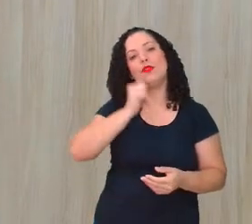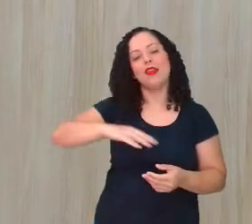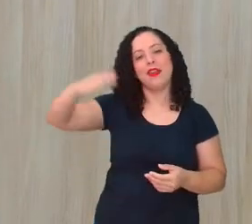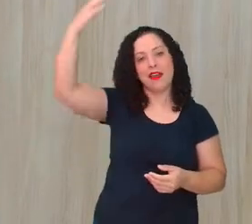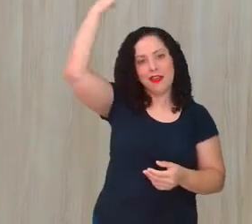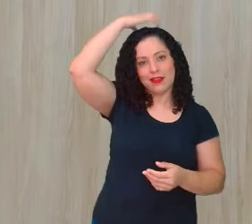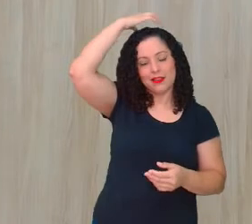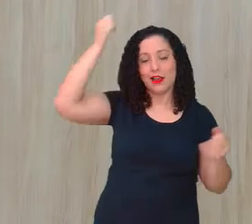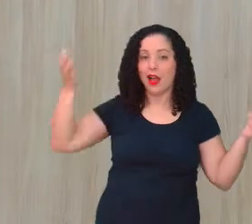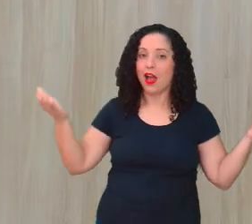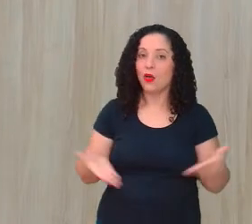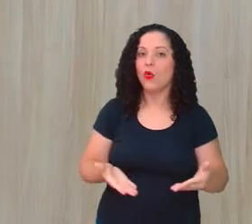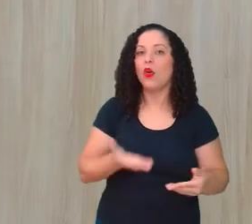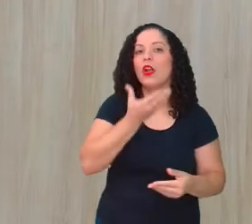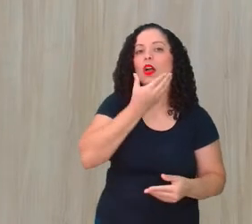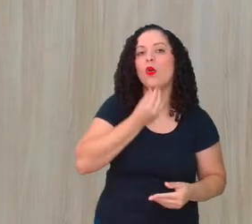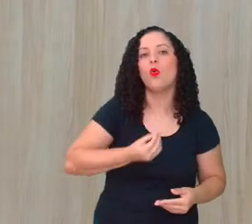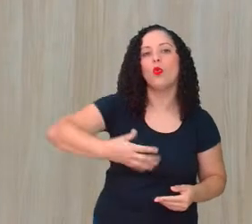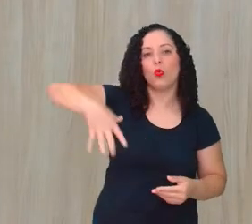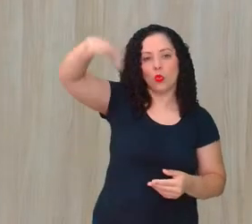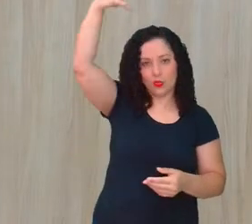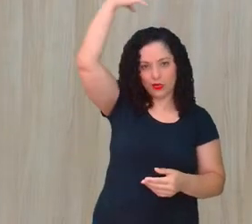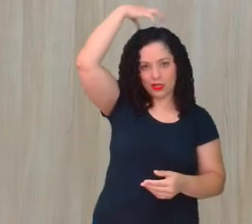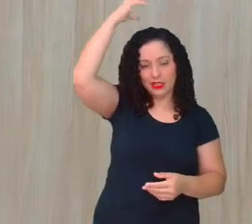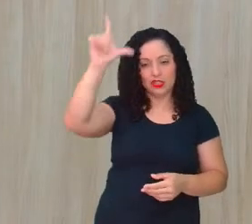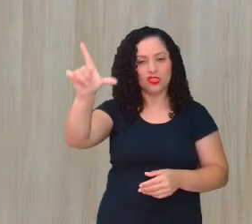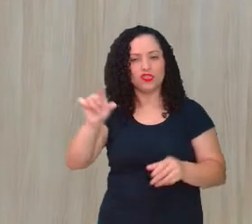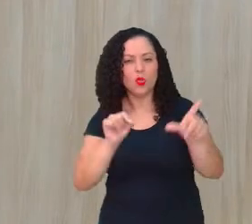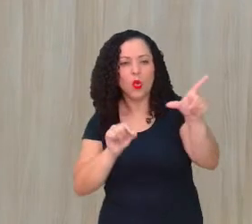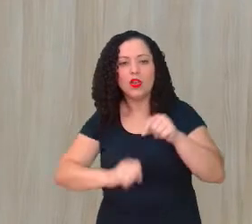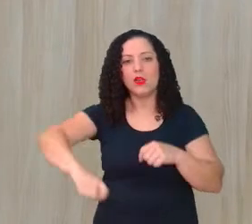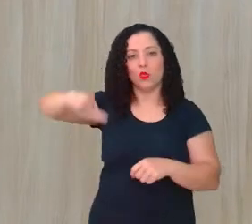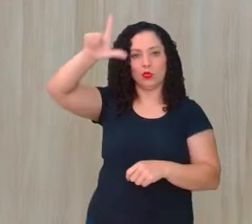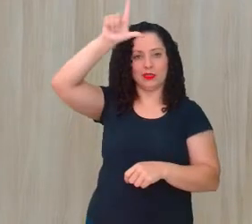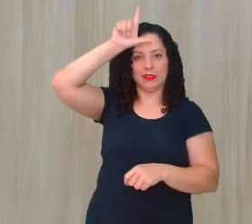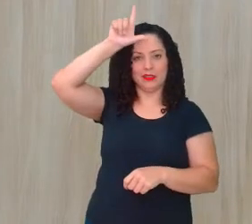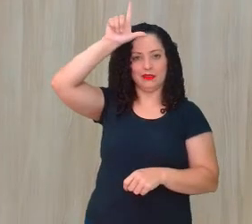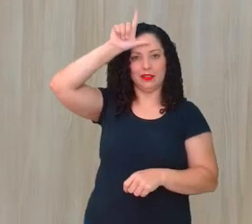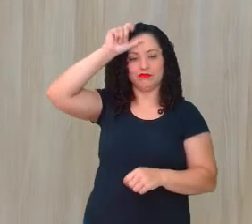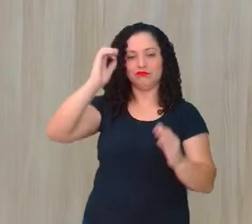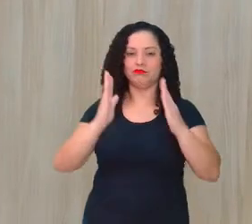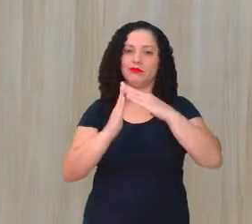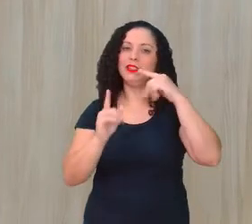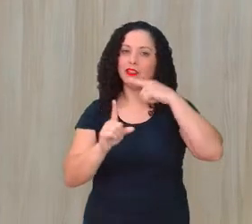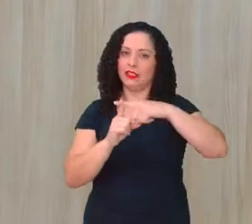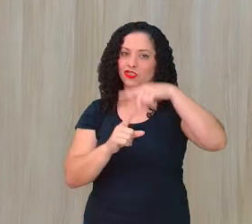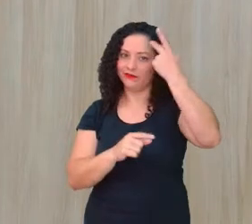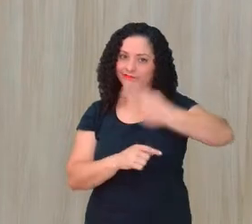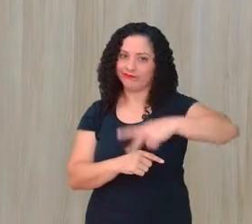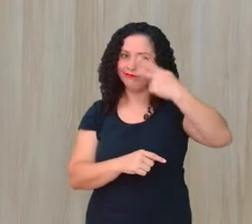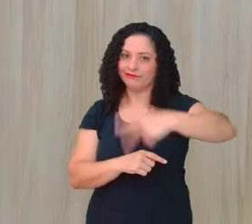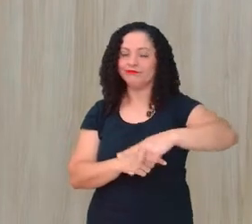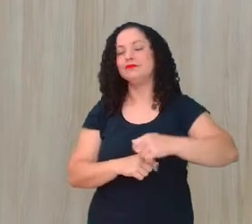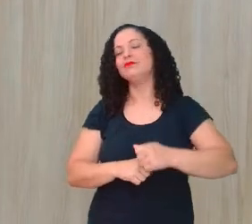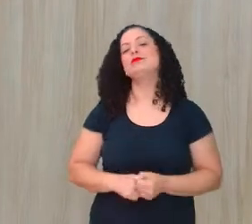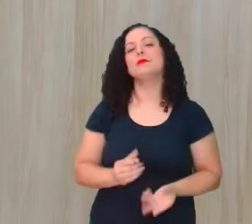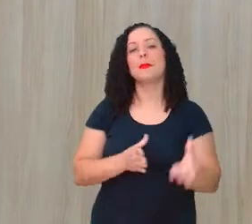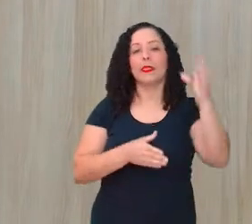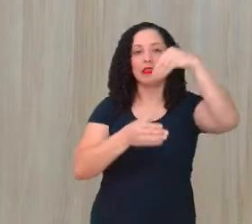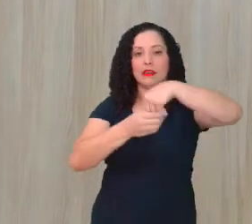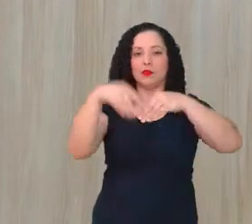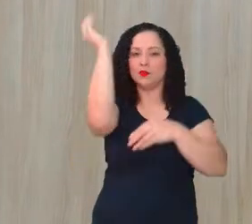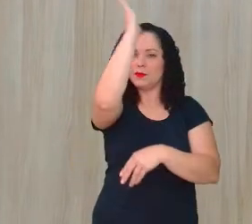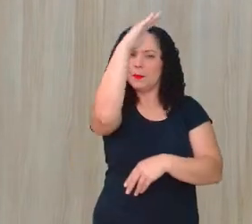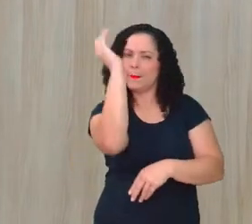a ser o rei, aquele que indica, né, o arcebispo de Cantuária. Então, aqui no Brasil a gente tem